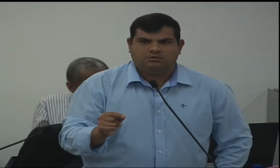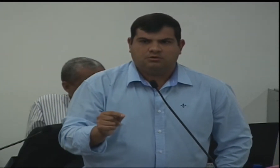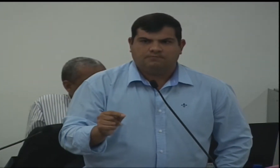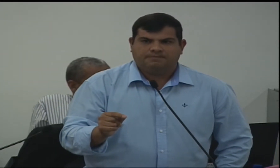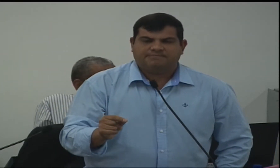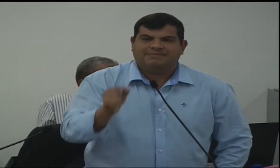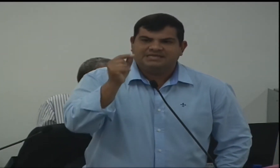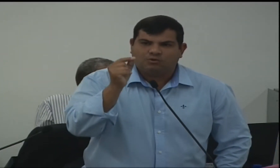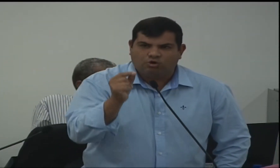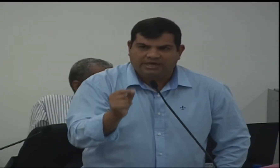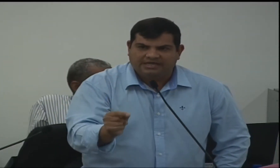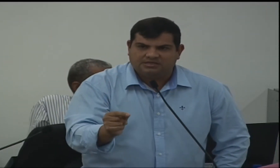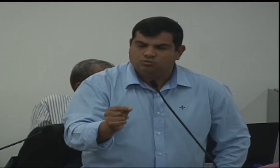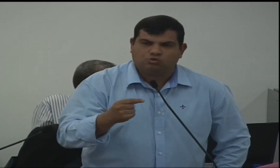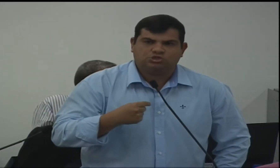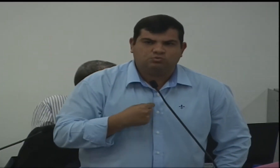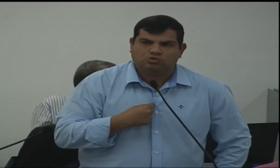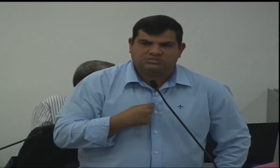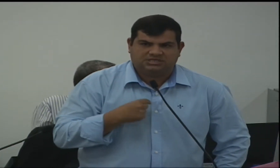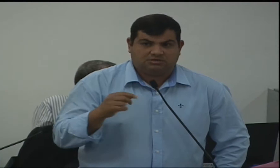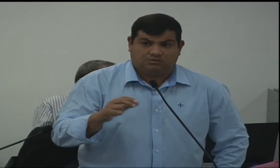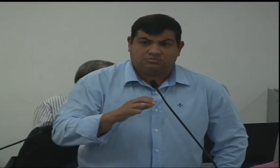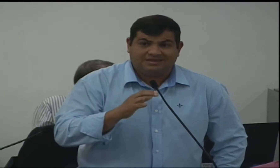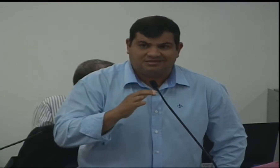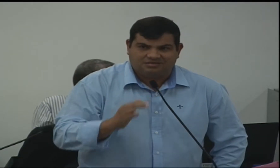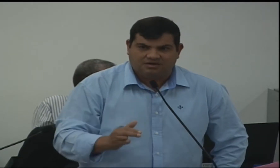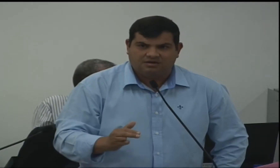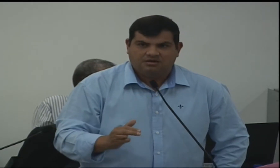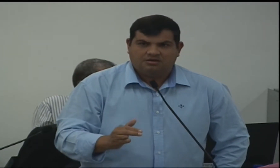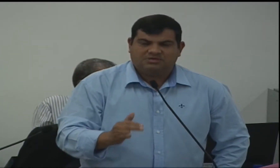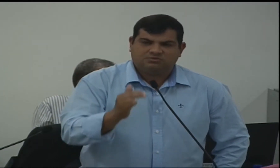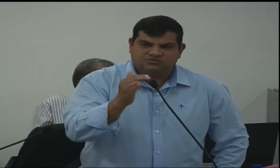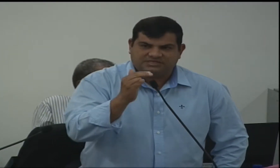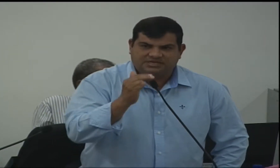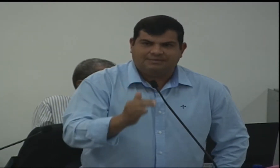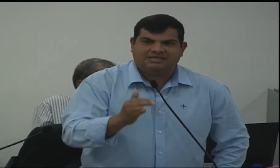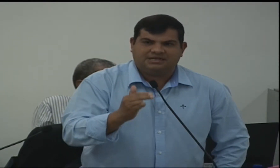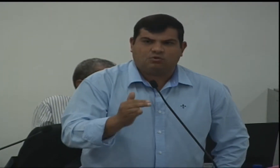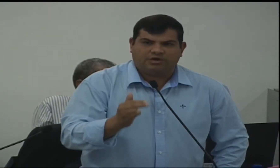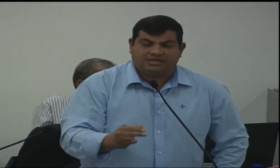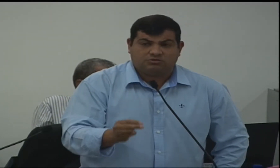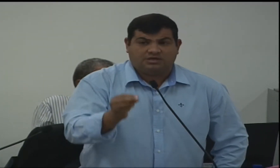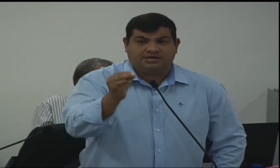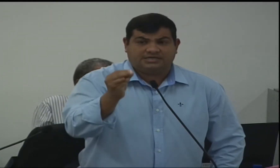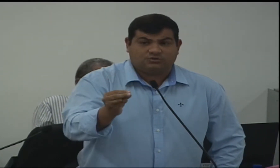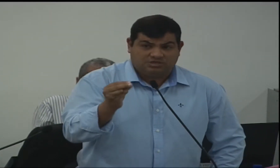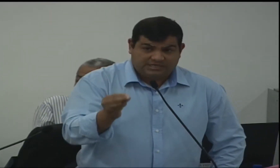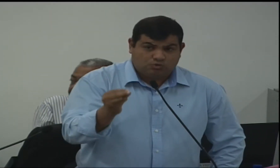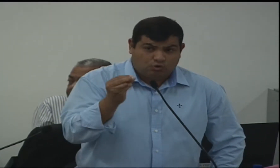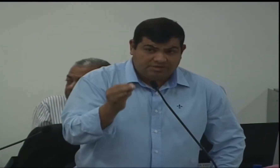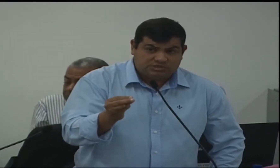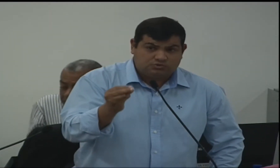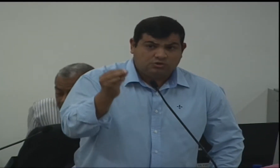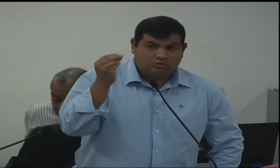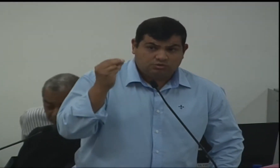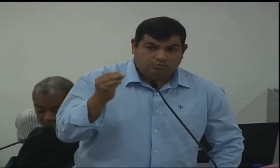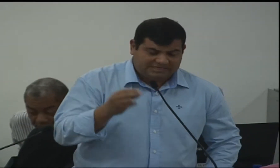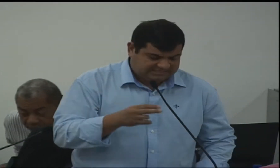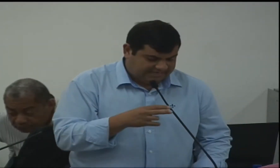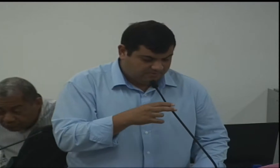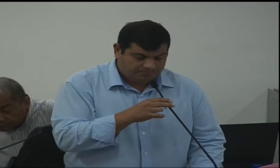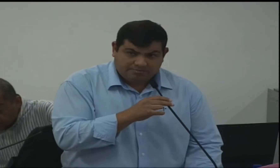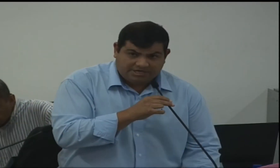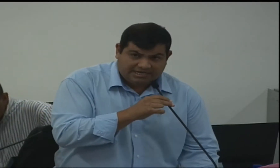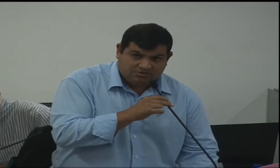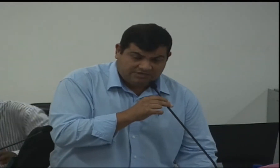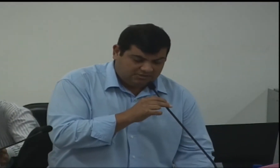conselho da maneira correta. Não estou dizendo que não tem que ter, mas vamos fazer da maneira correta. Eu tenho alertado desde o começo do ano